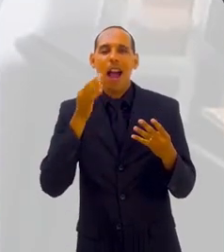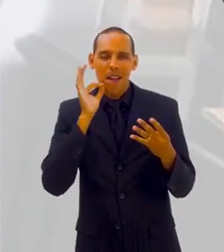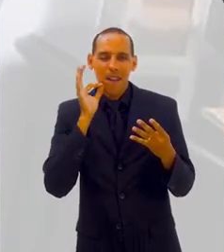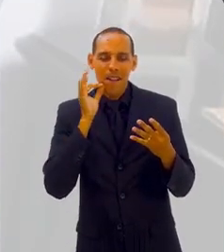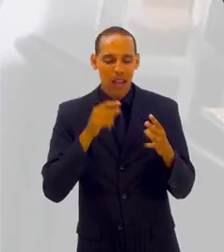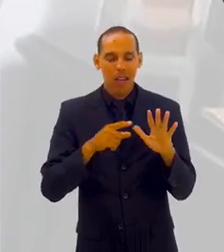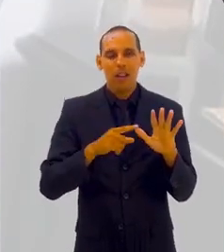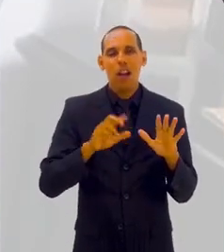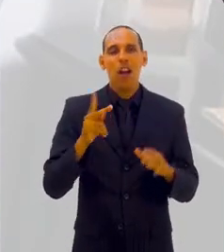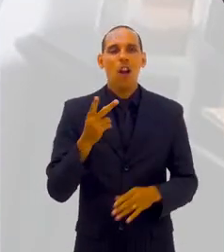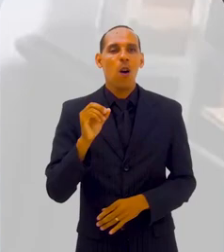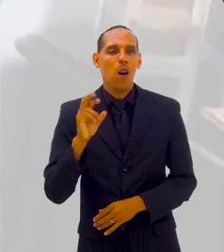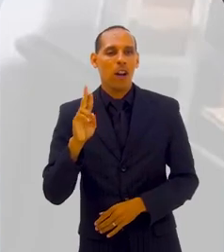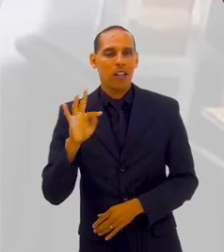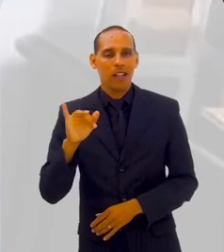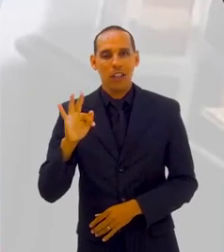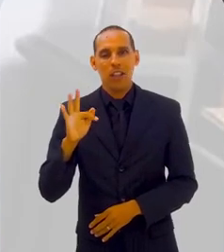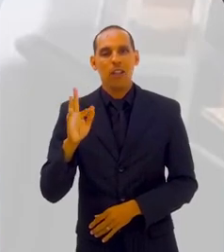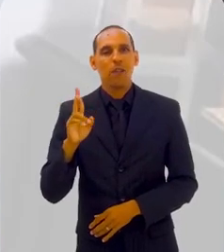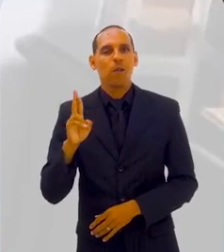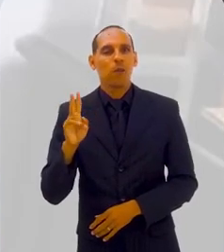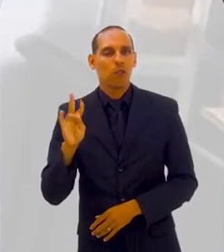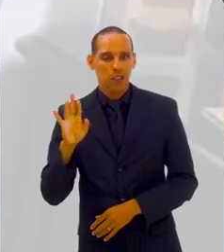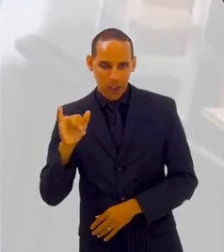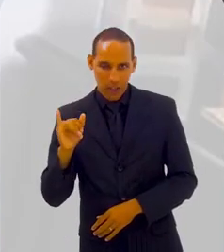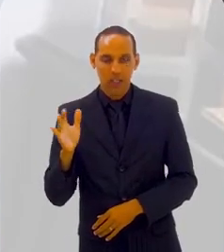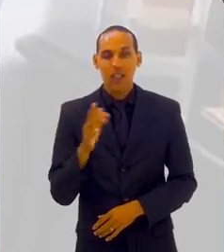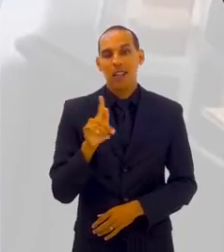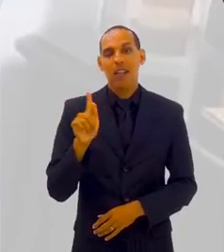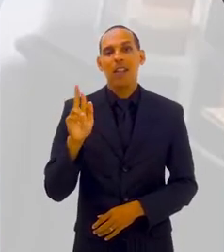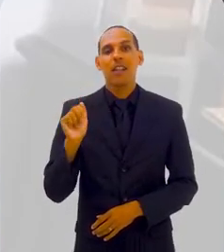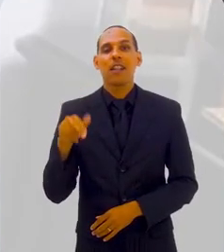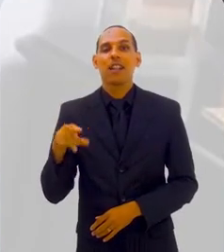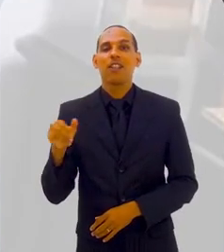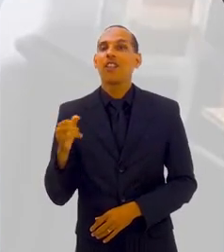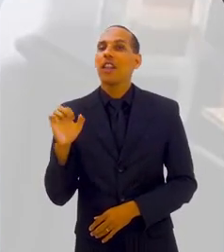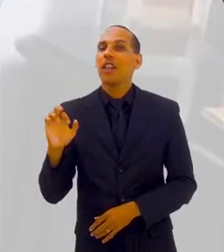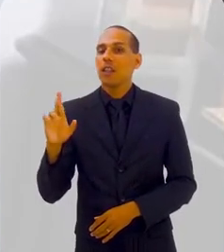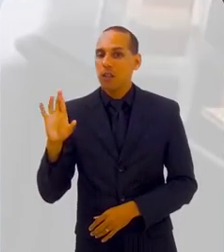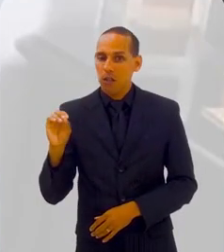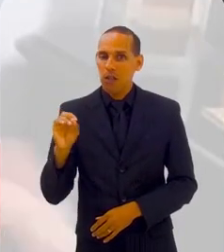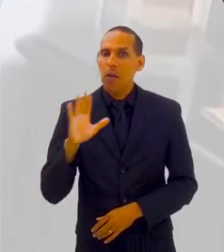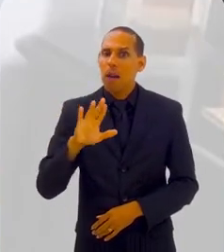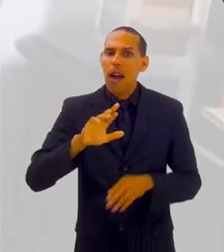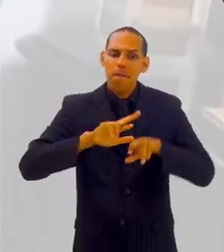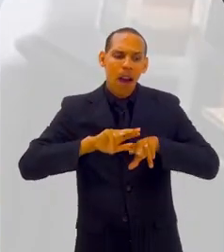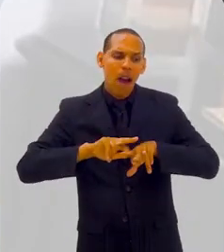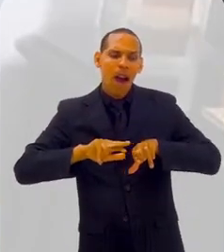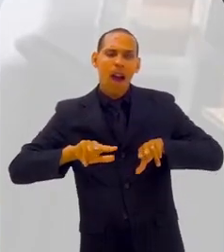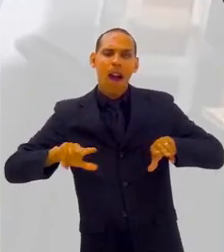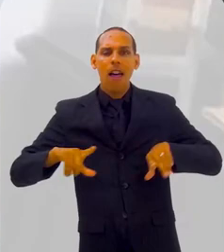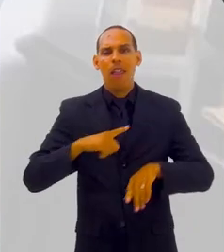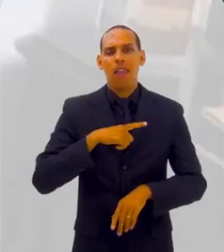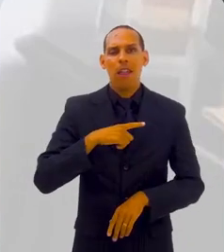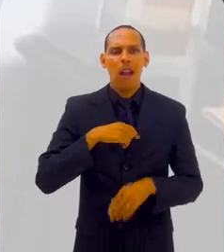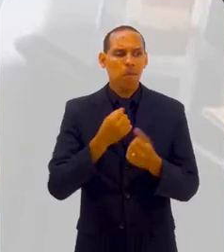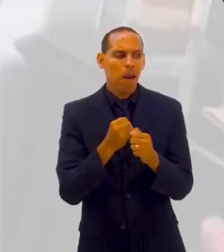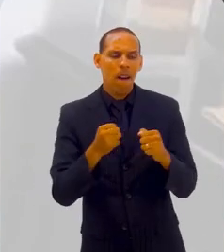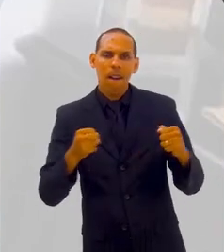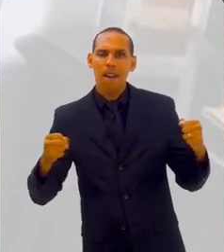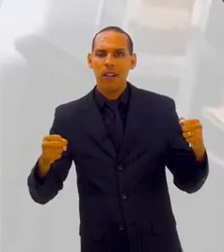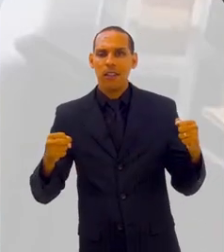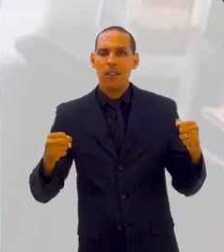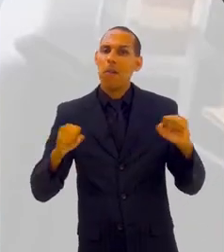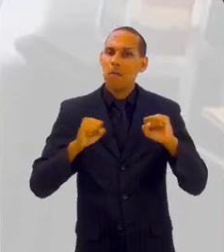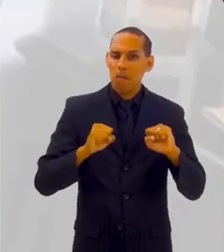nós temos uma diversidade de ambiente muito grande. Nós podemos ter uva, nós podemos ter